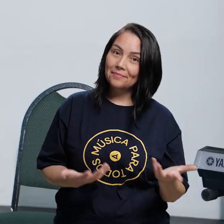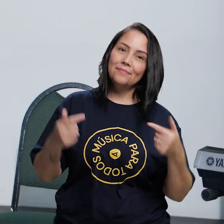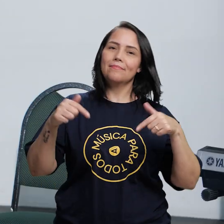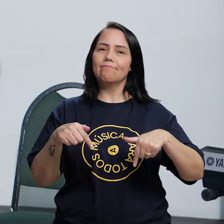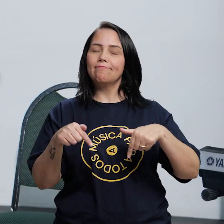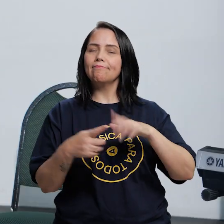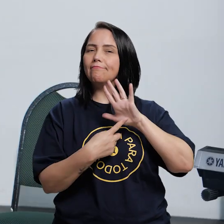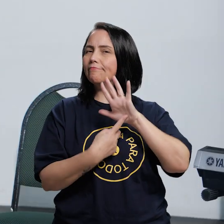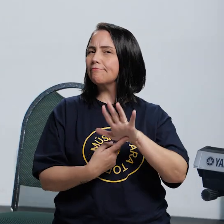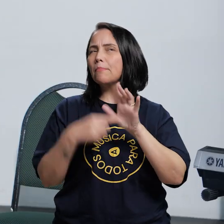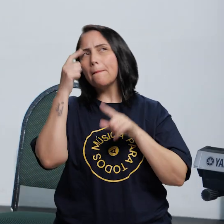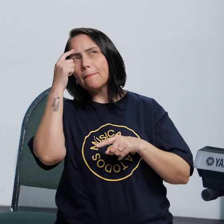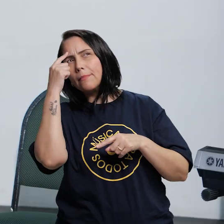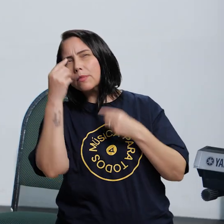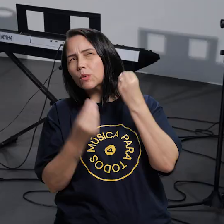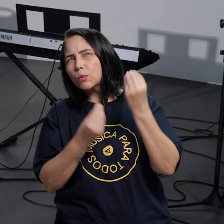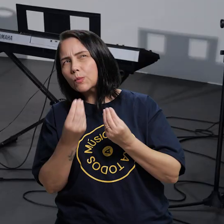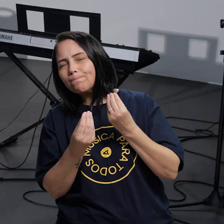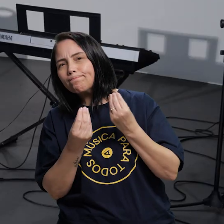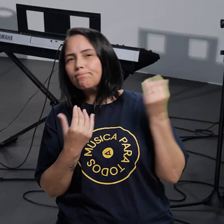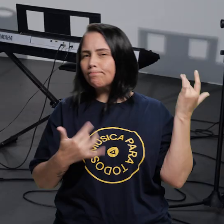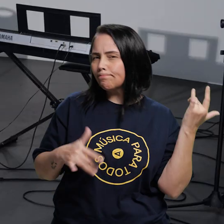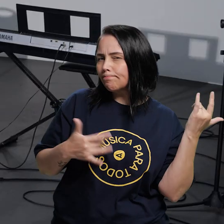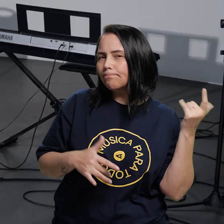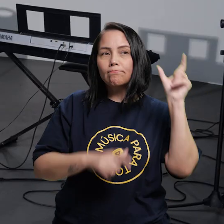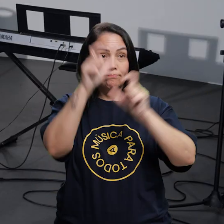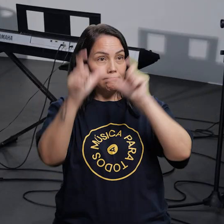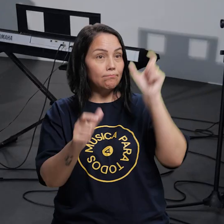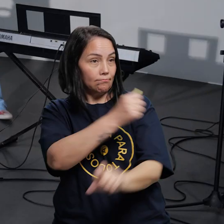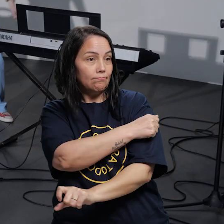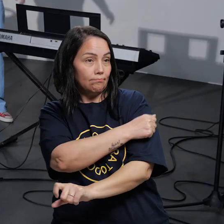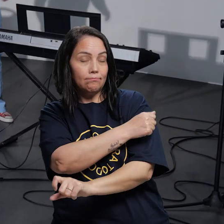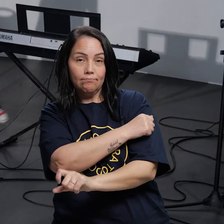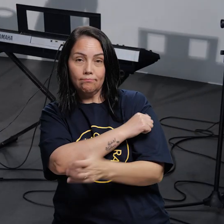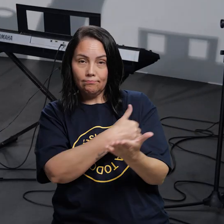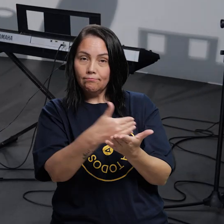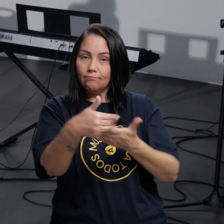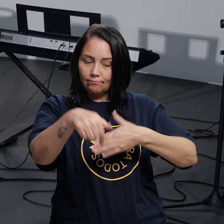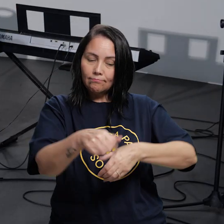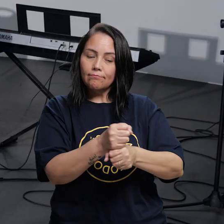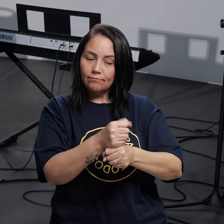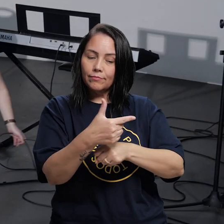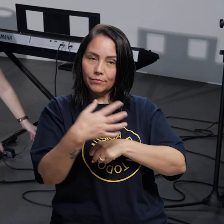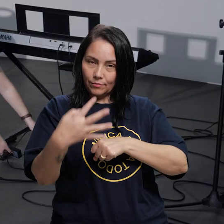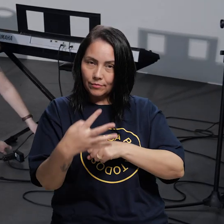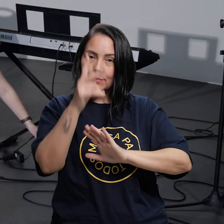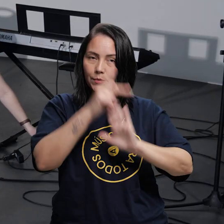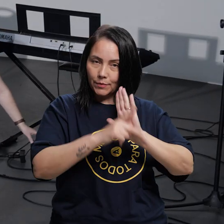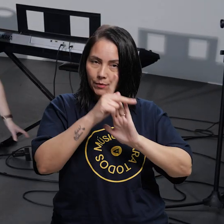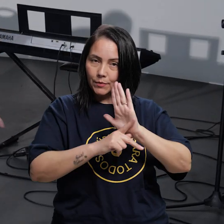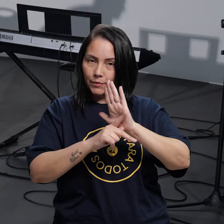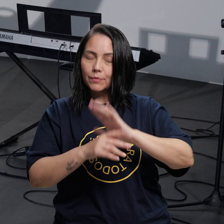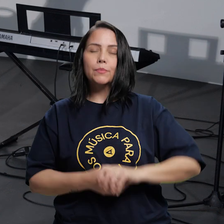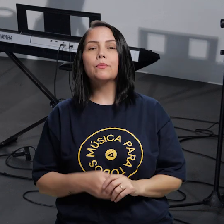Então aqui a gente, nesse número, a gente pensou no violão. Esses alunos que vão estar tocando agora são todos alunos que começaram esse ano no